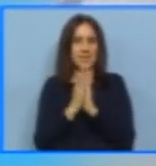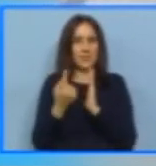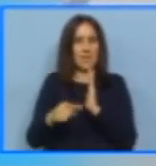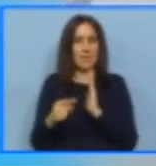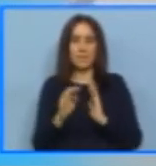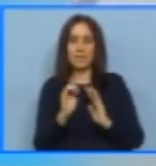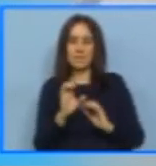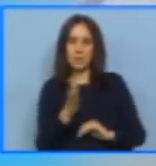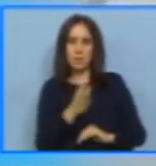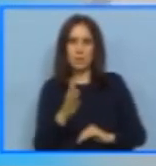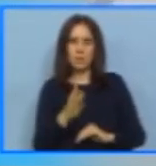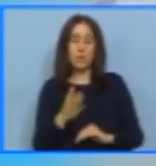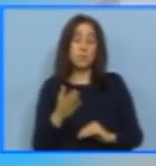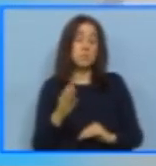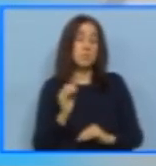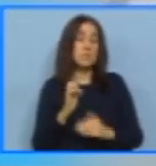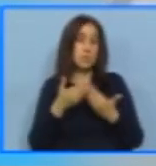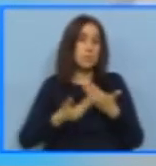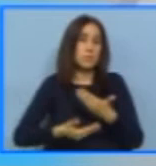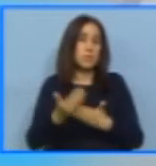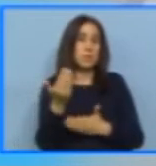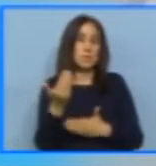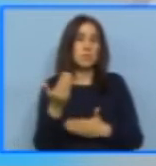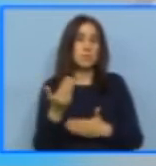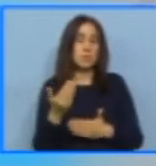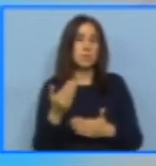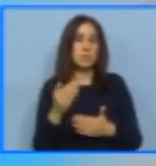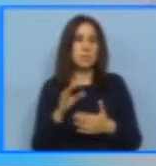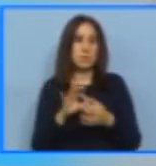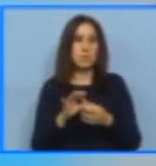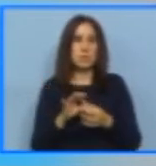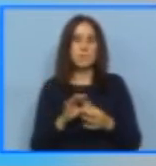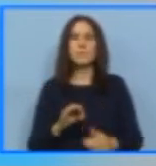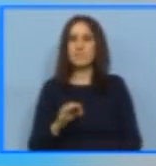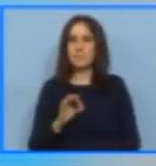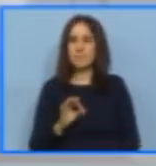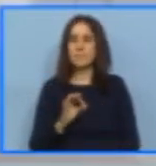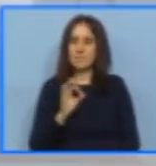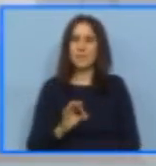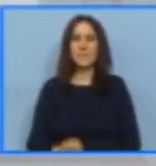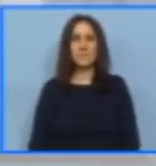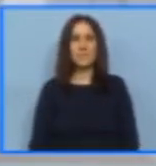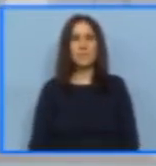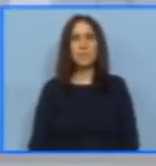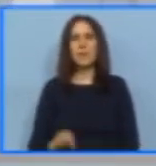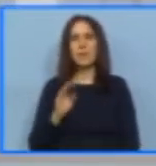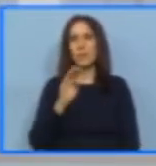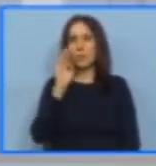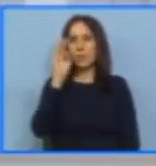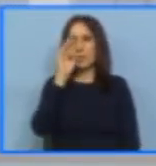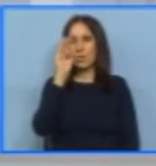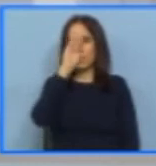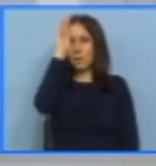neste século, ou nos séculos por diante. Passarão por aí. E sabendo que o Papa sim. Francisco arruma as suas homilias em três